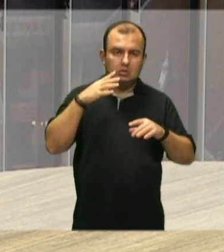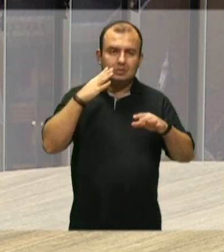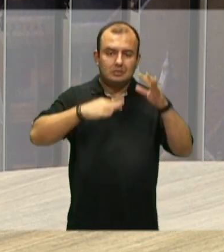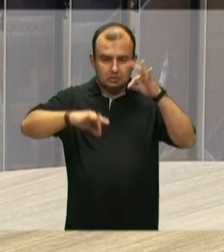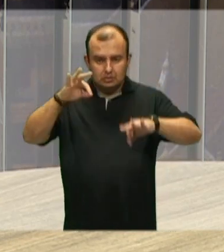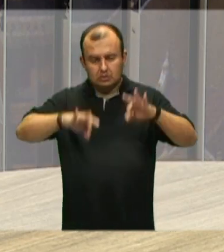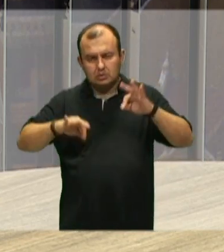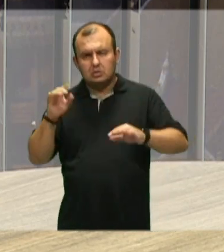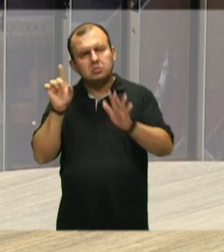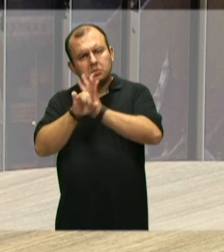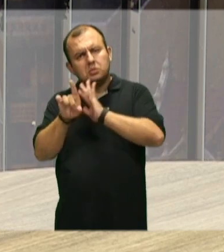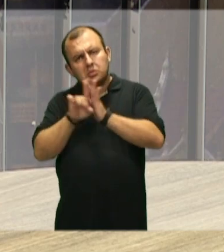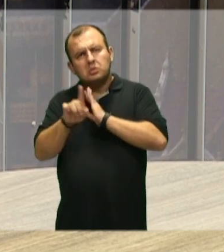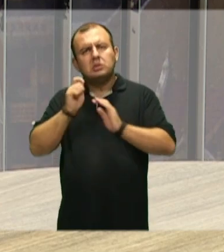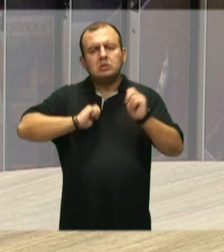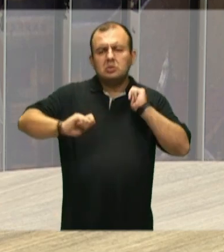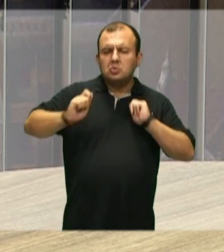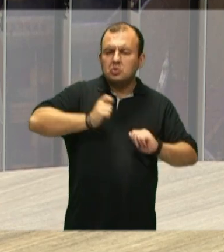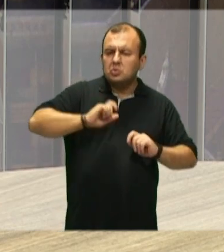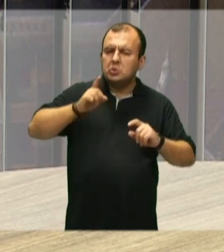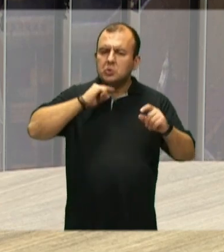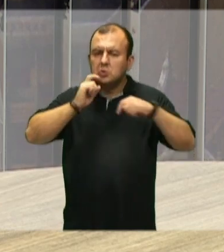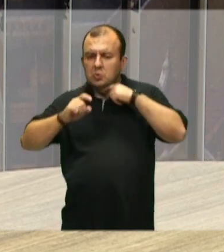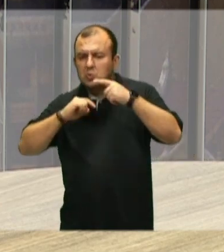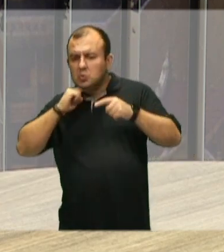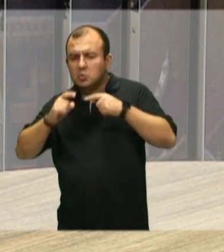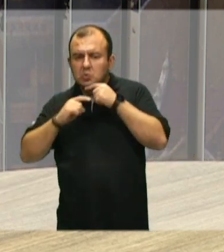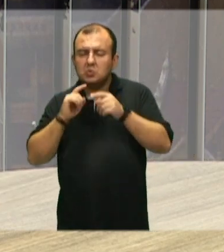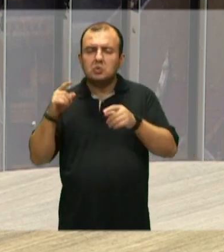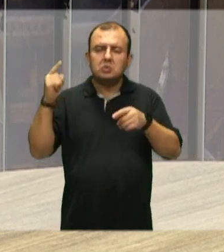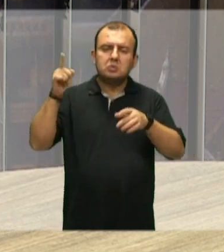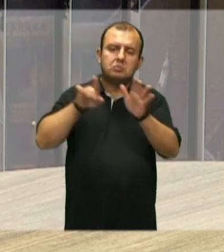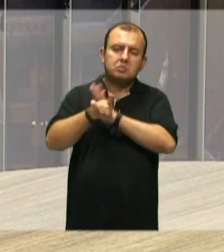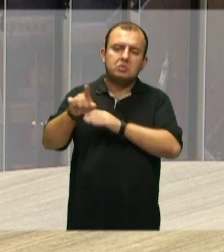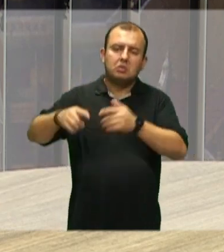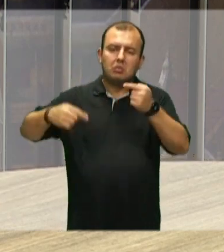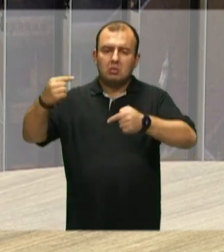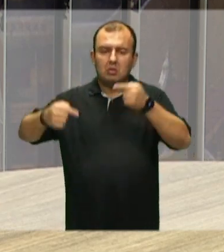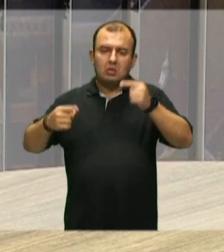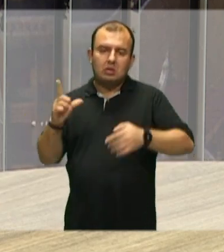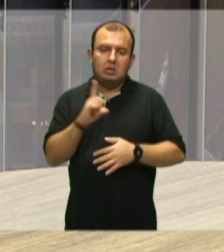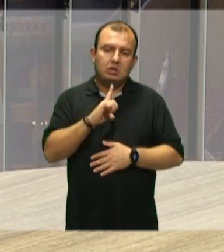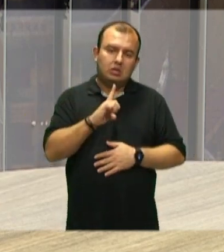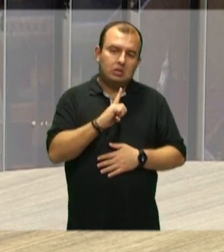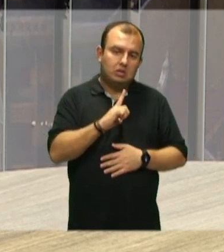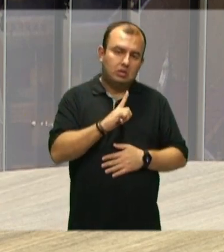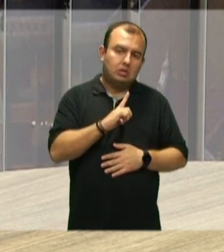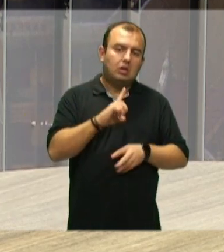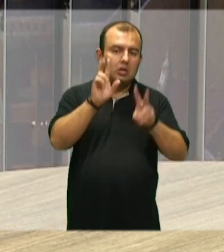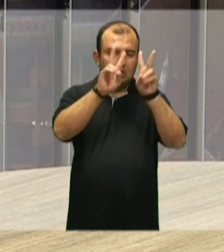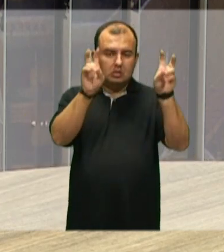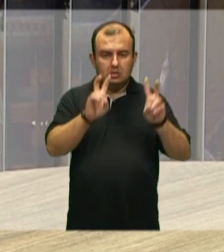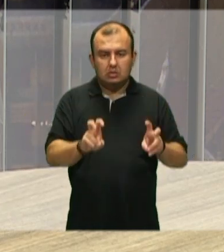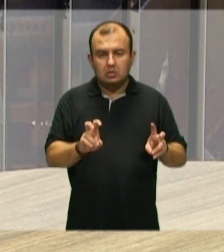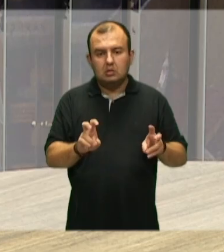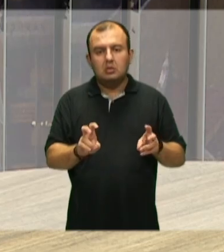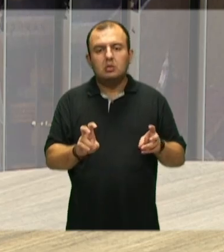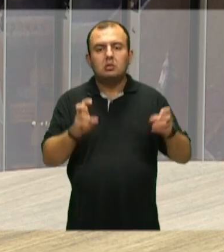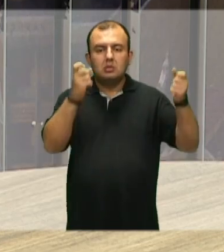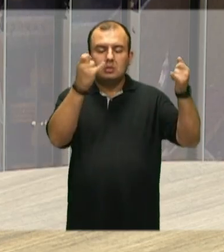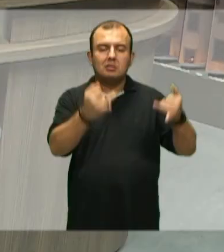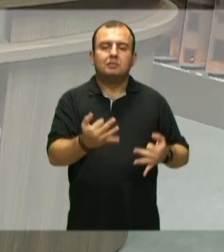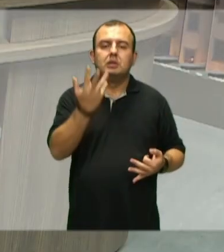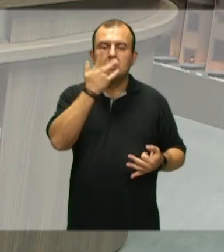né? Inquietações, dúvidas, questões polêmicas, né? Por exemplo, existem questões sobre que temas que deve ser levado para a